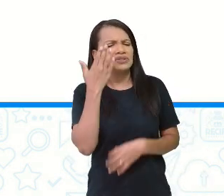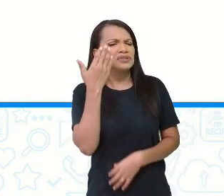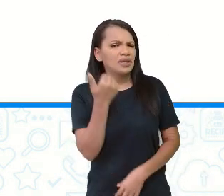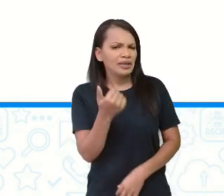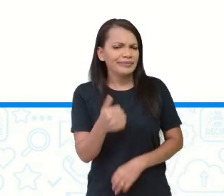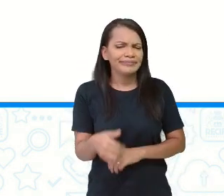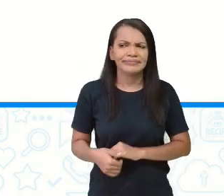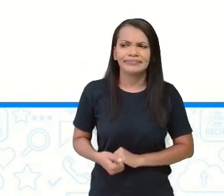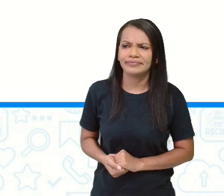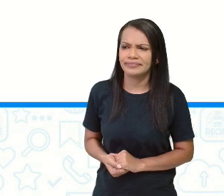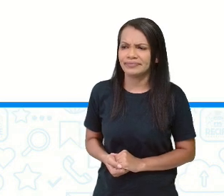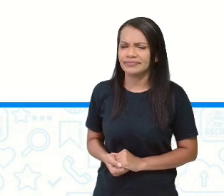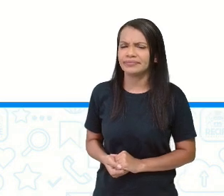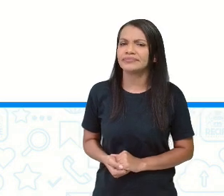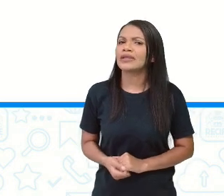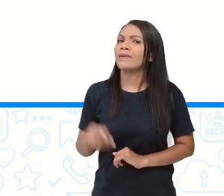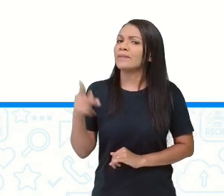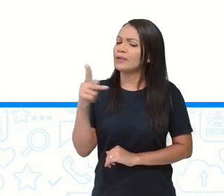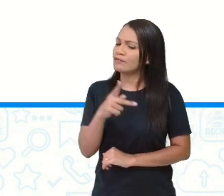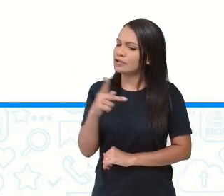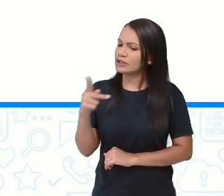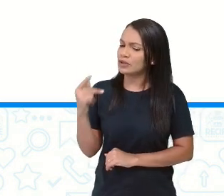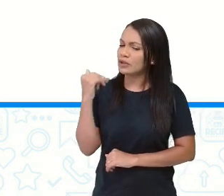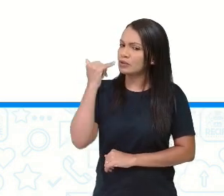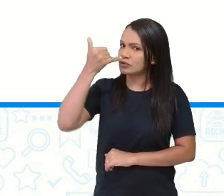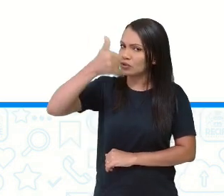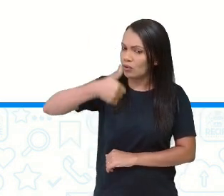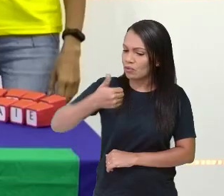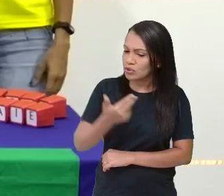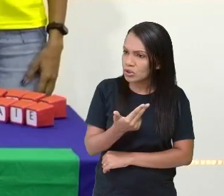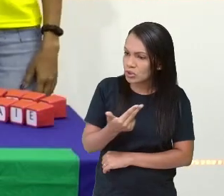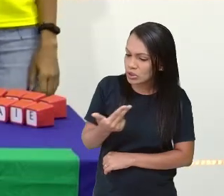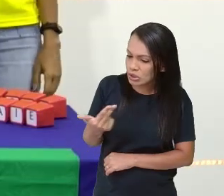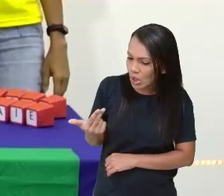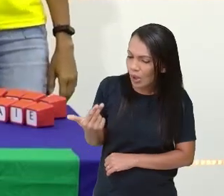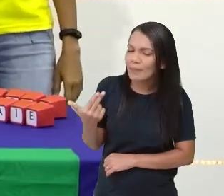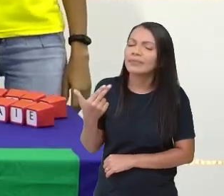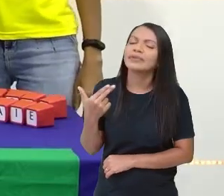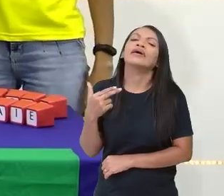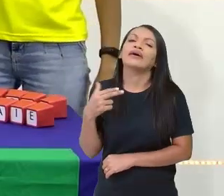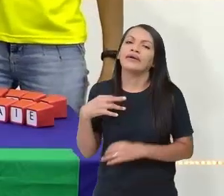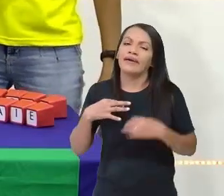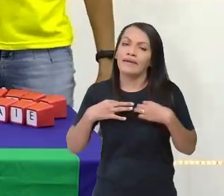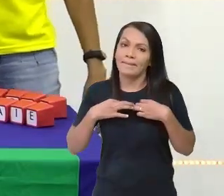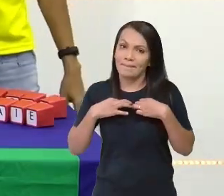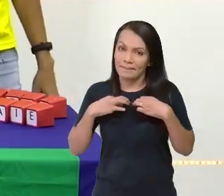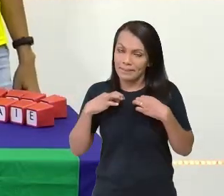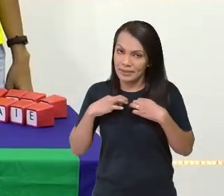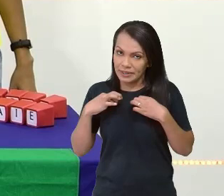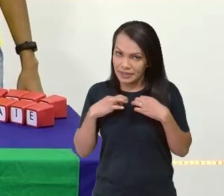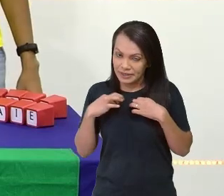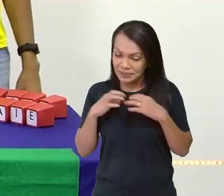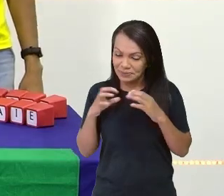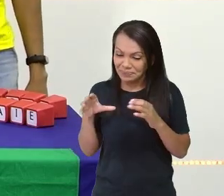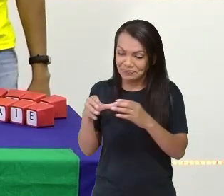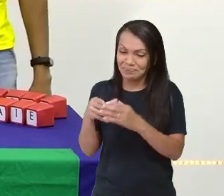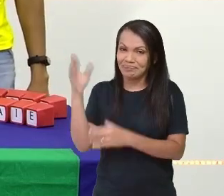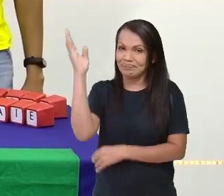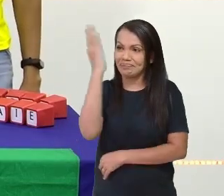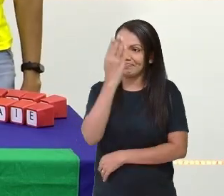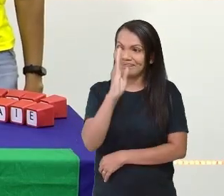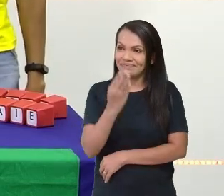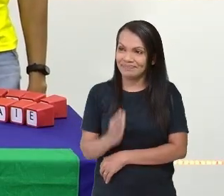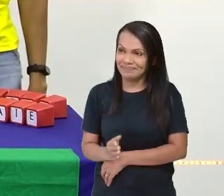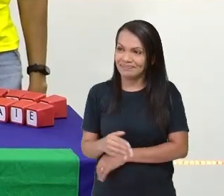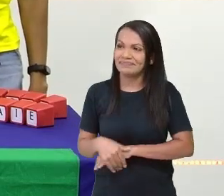aí, professora Josi vem aqui escrever o nome do dono da camisa 9 da seleção brasileira. Eu acho que eu li muito o